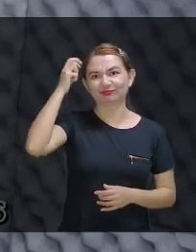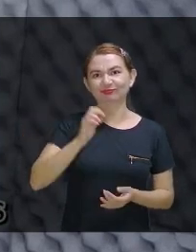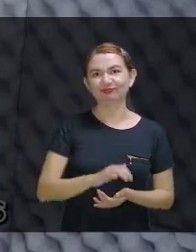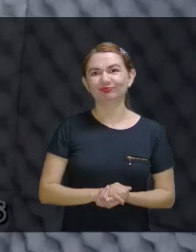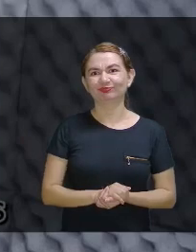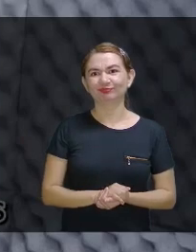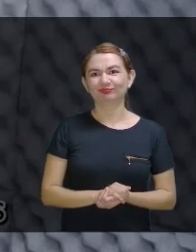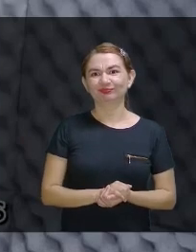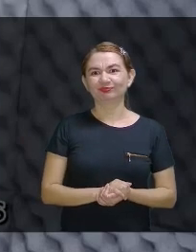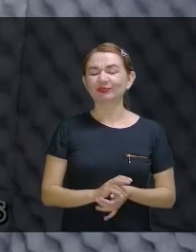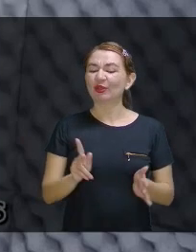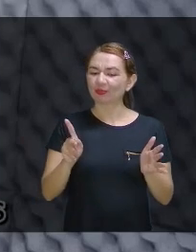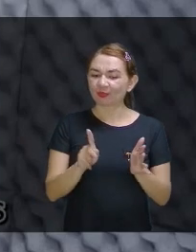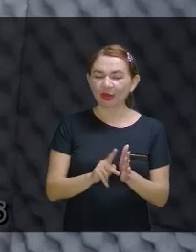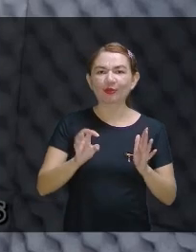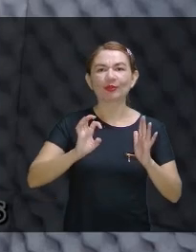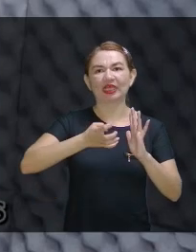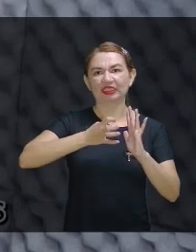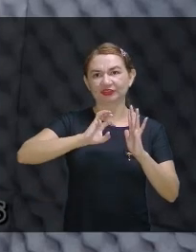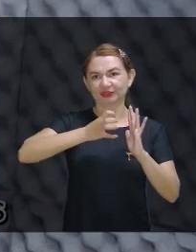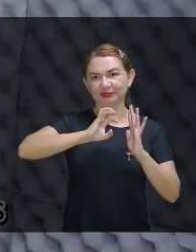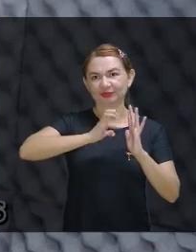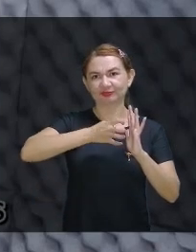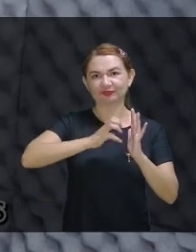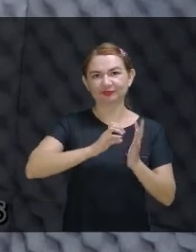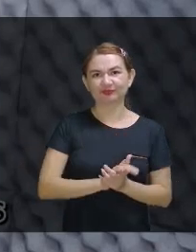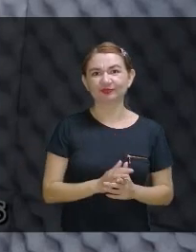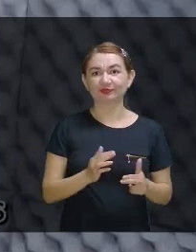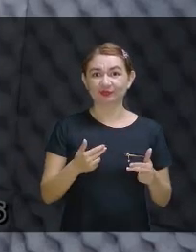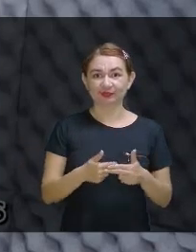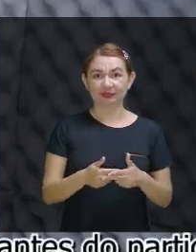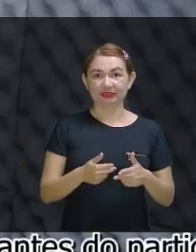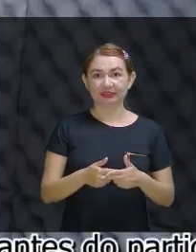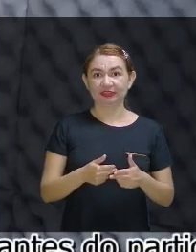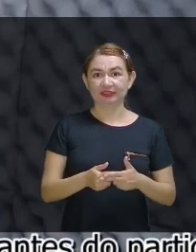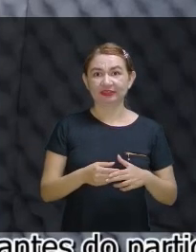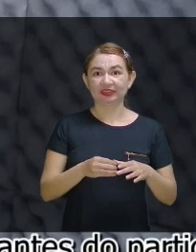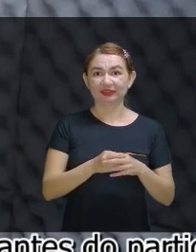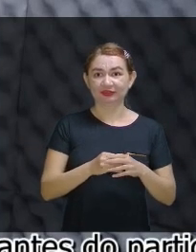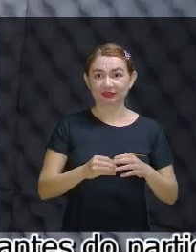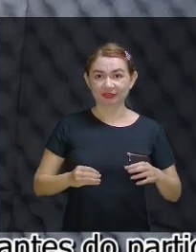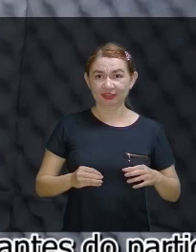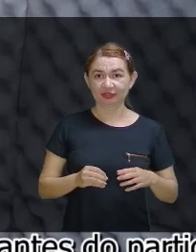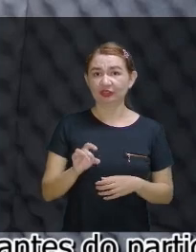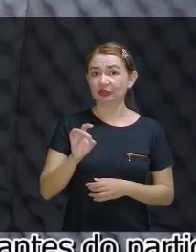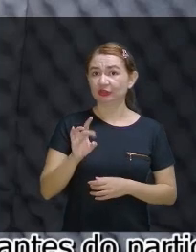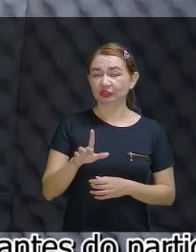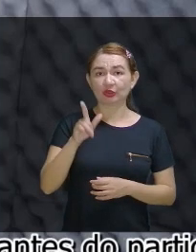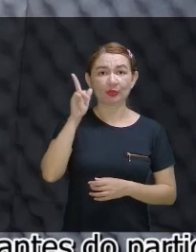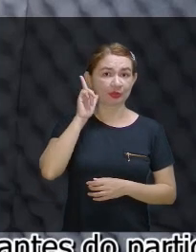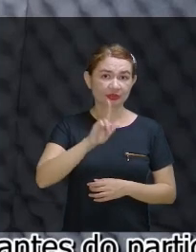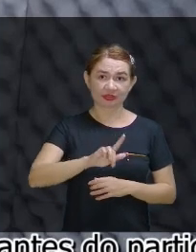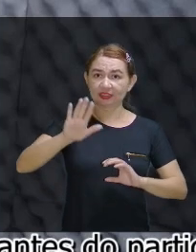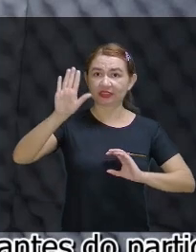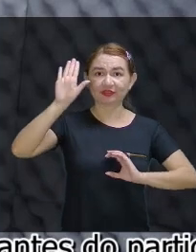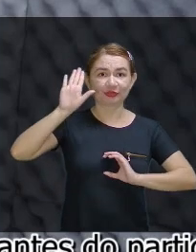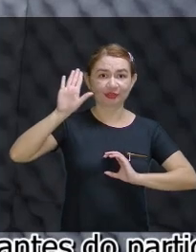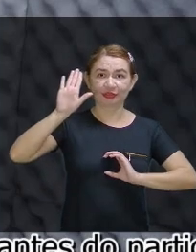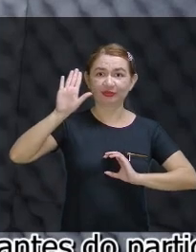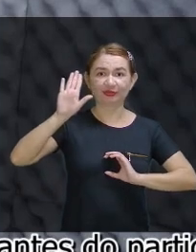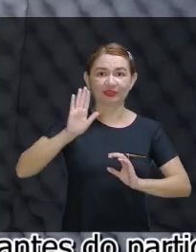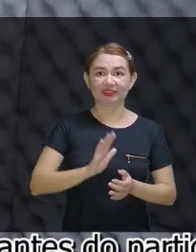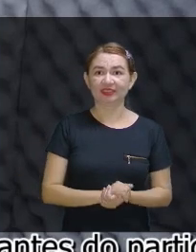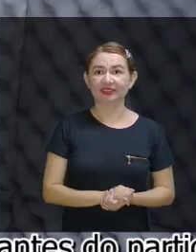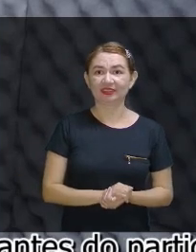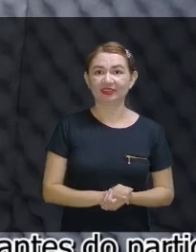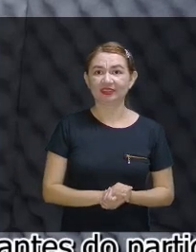penso eu, nos próprios partidos políticos, de usarem as cotas de gênero apenas para garantir a candidatura